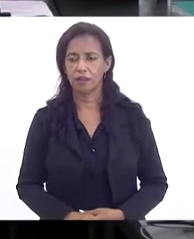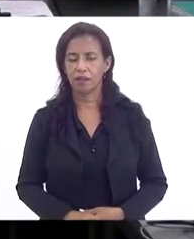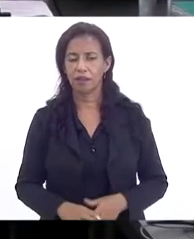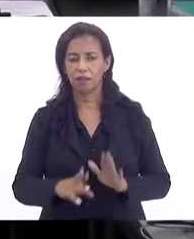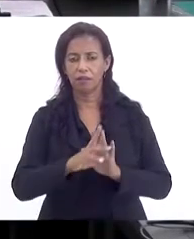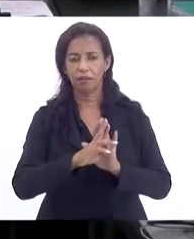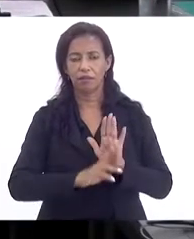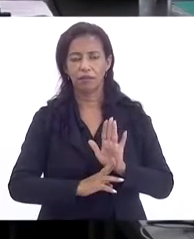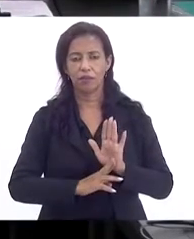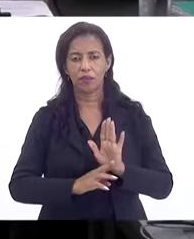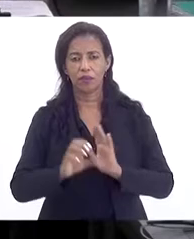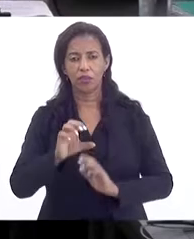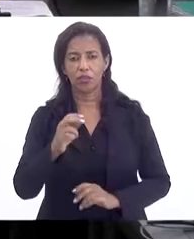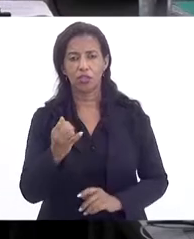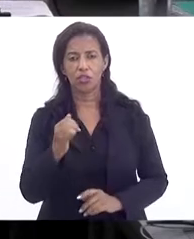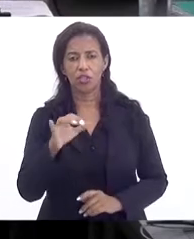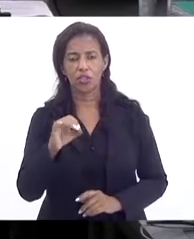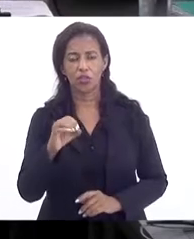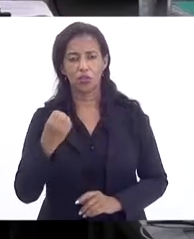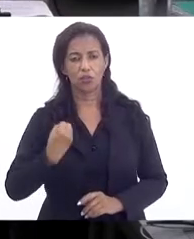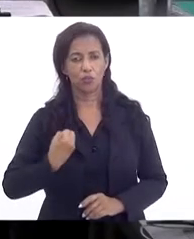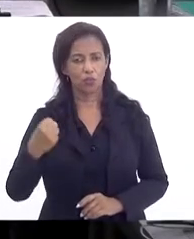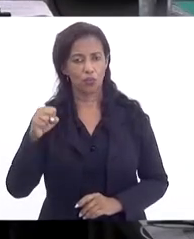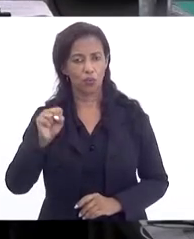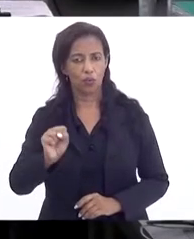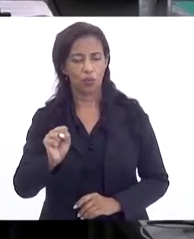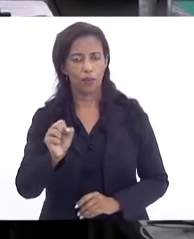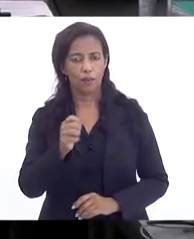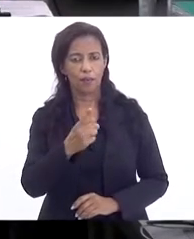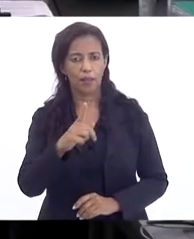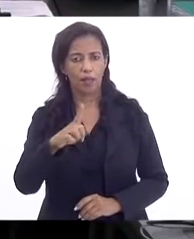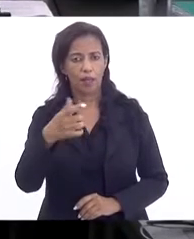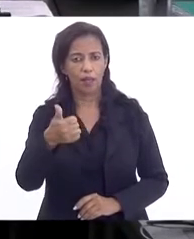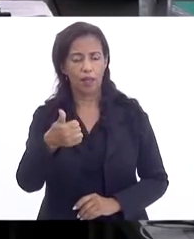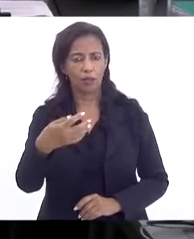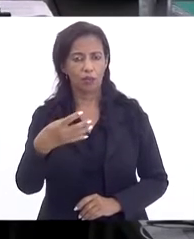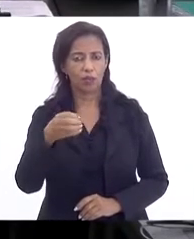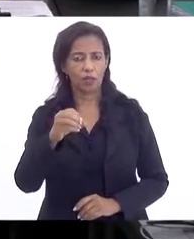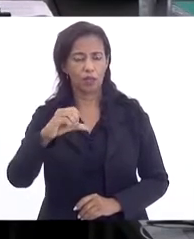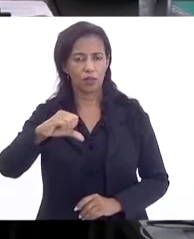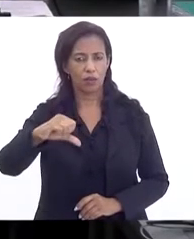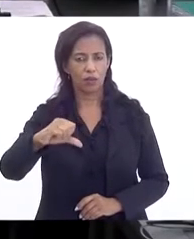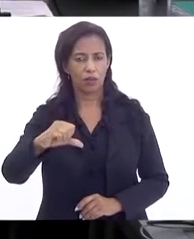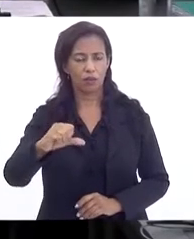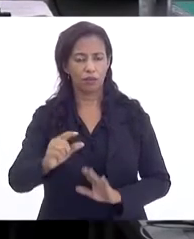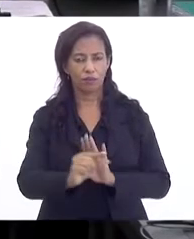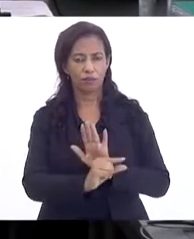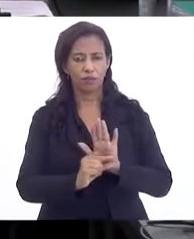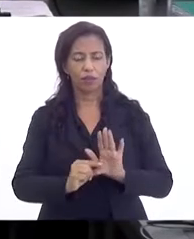Relator, deputado Chico Machado, 8º da pauta. Projeto de lei 1409-2019, autoria,